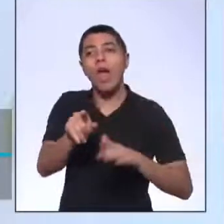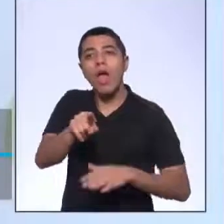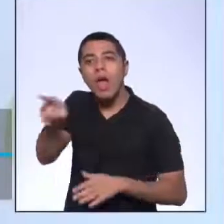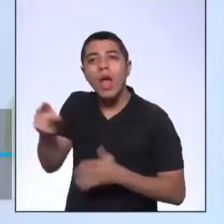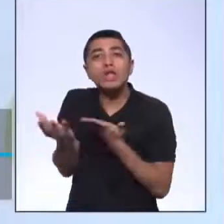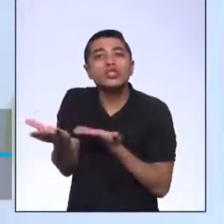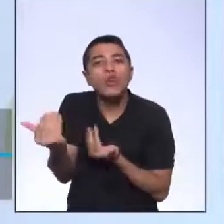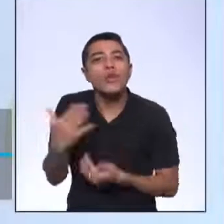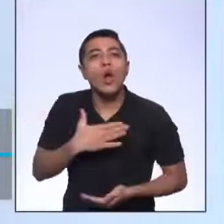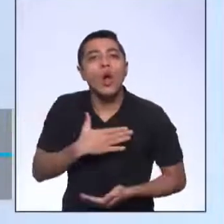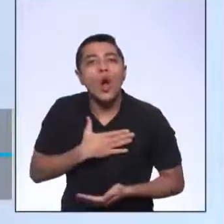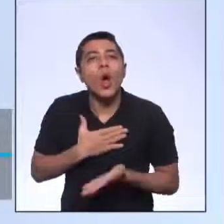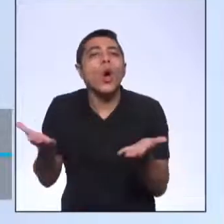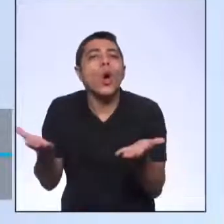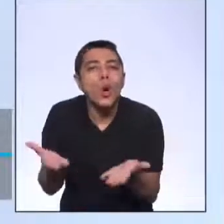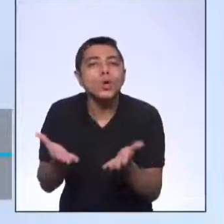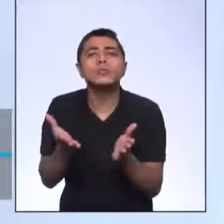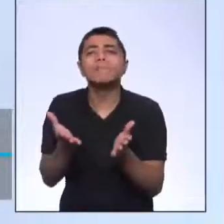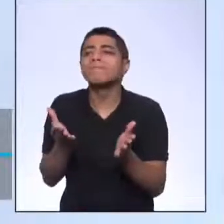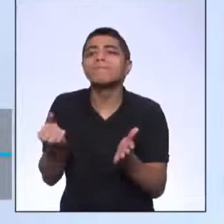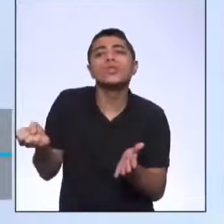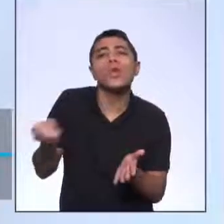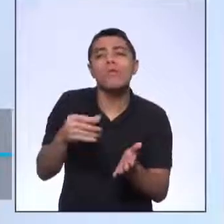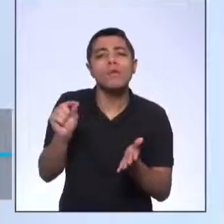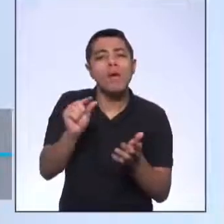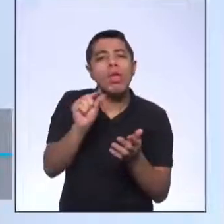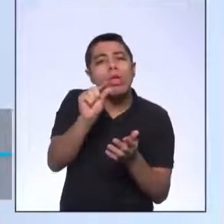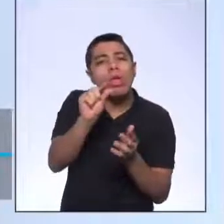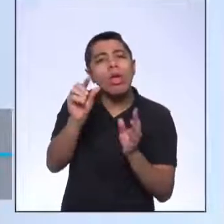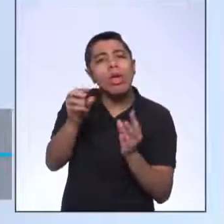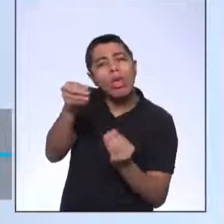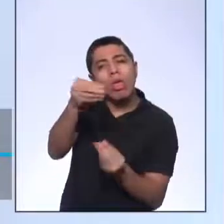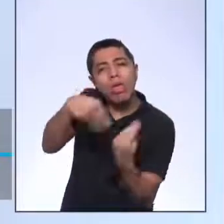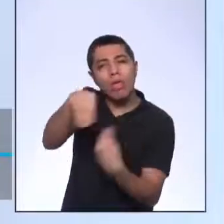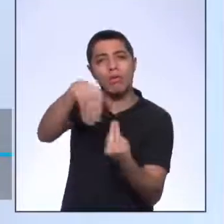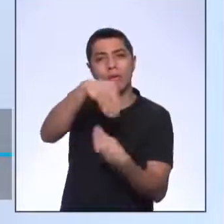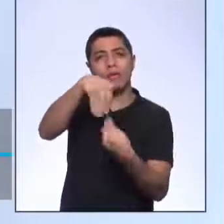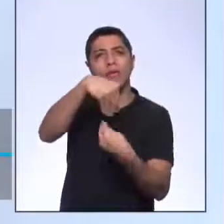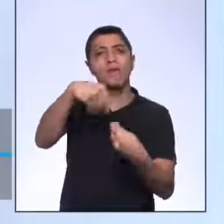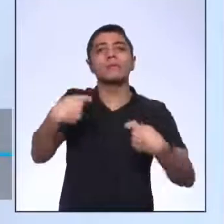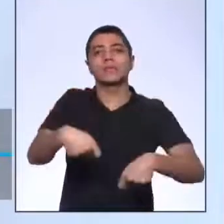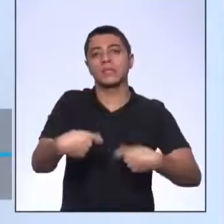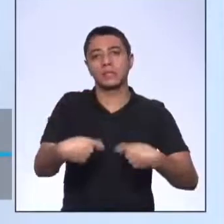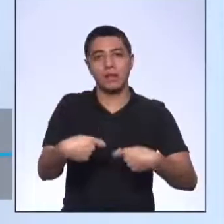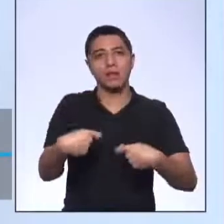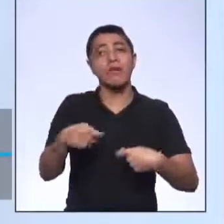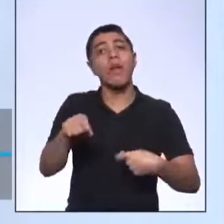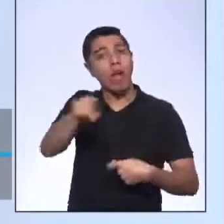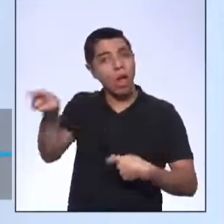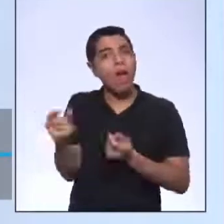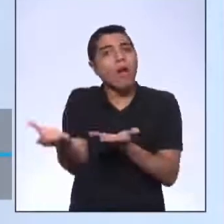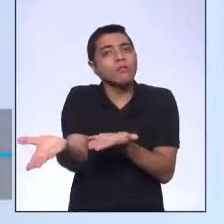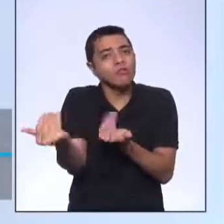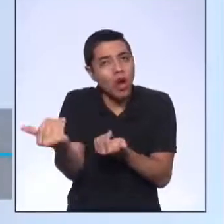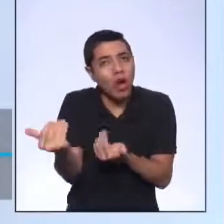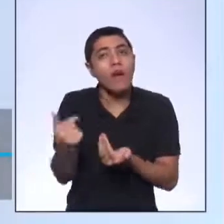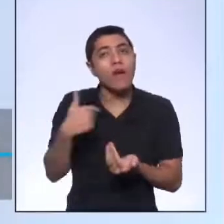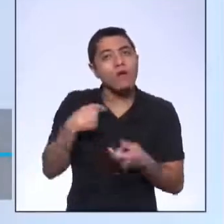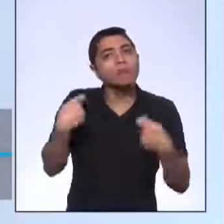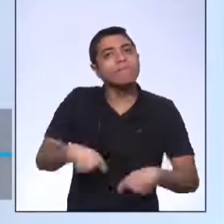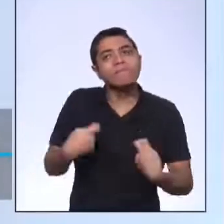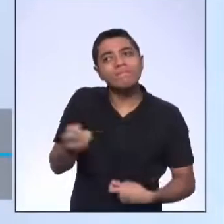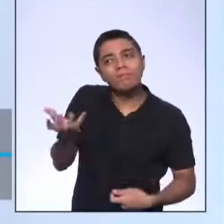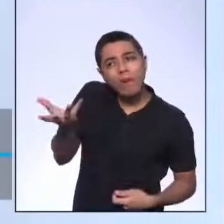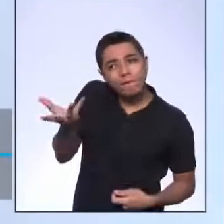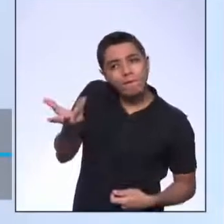então eu tenho que criar uma maneira de fazer com que ele interaja com que ele se inteire daquilo e com aquele né se